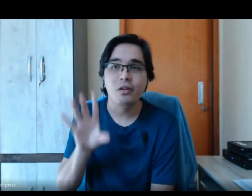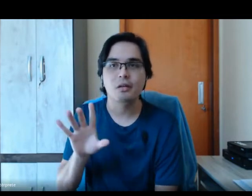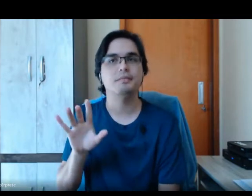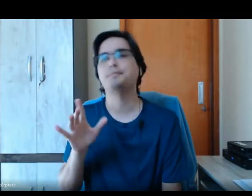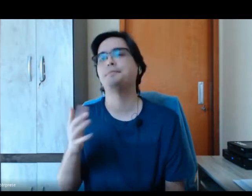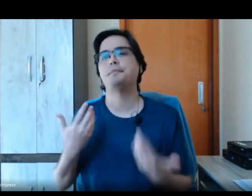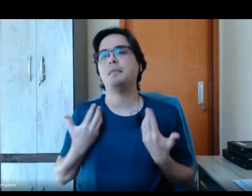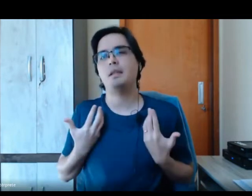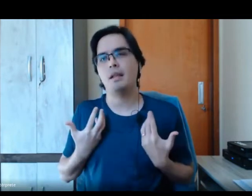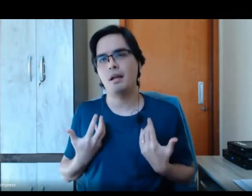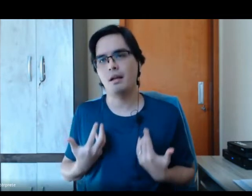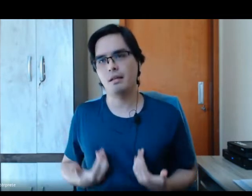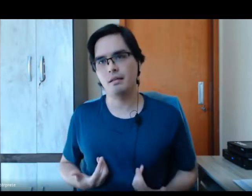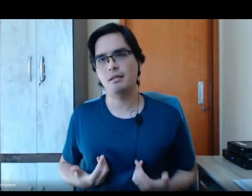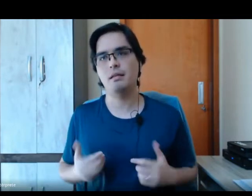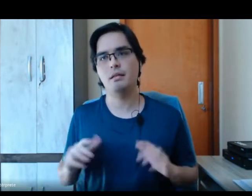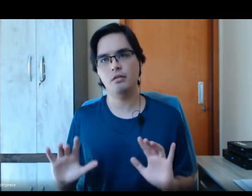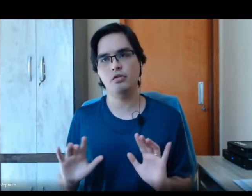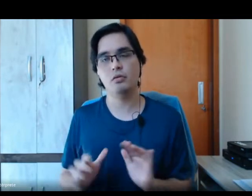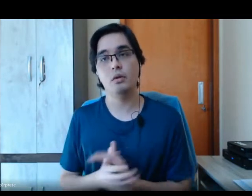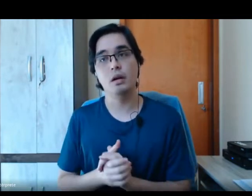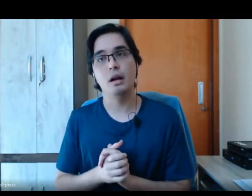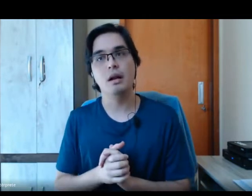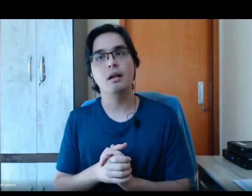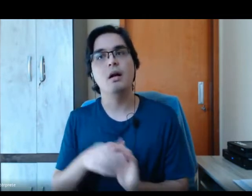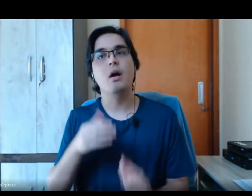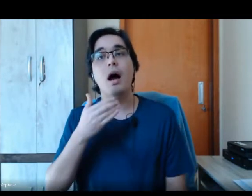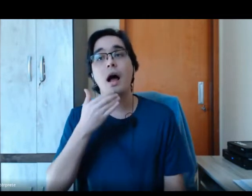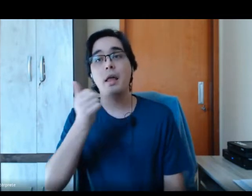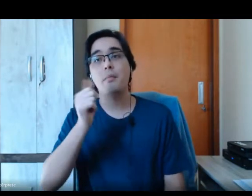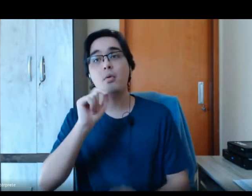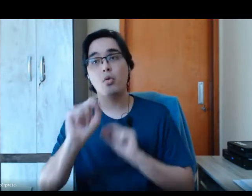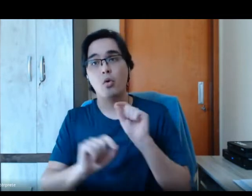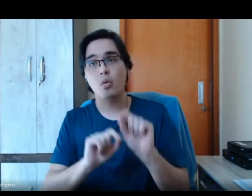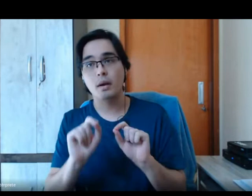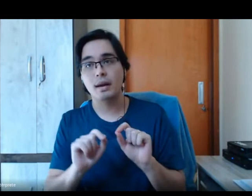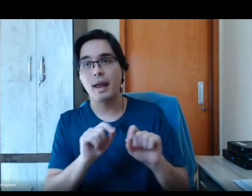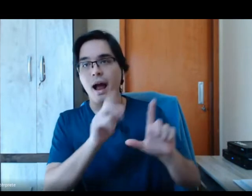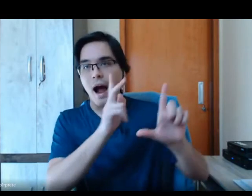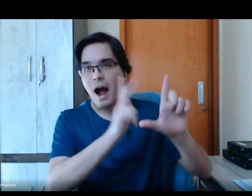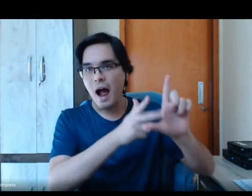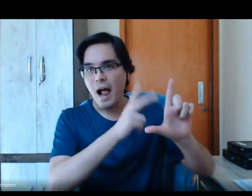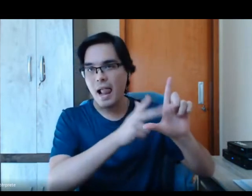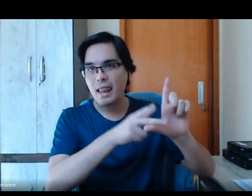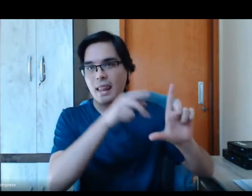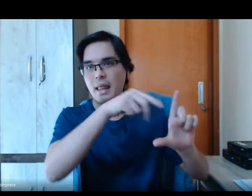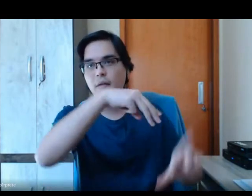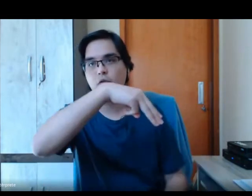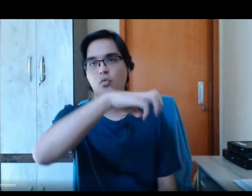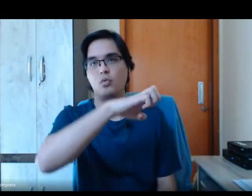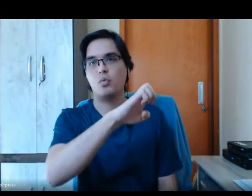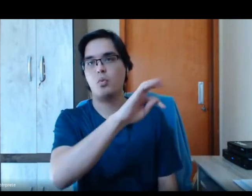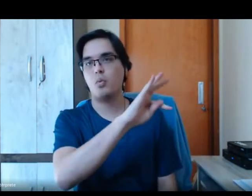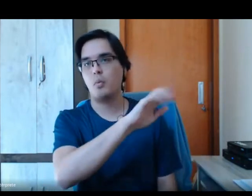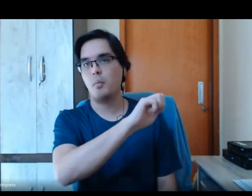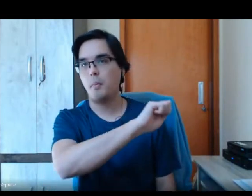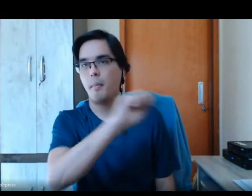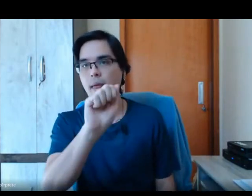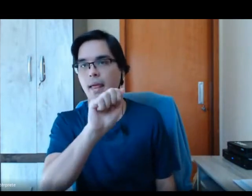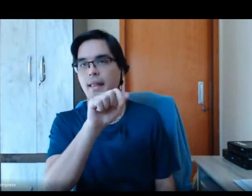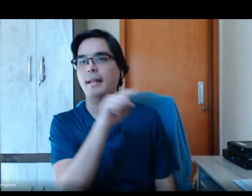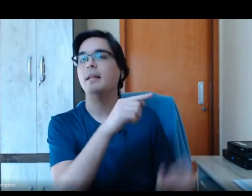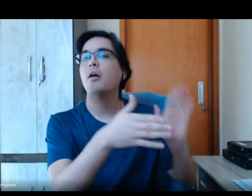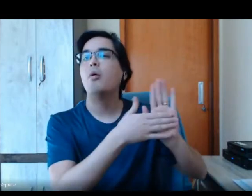participam, em que você fala, e se aulas expositivas, eu também não recomendo, assim, mais do